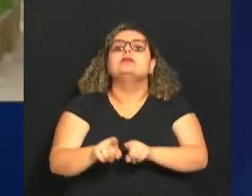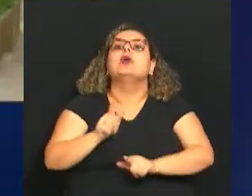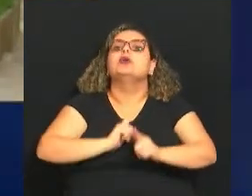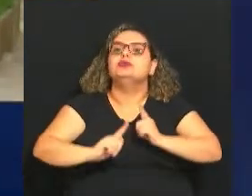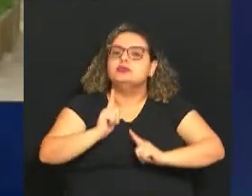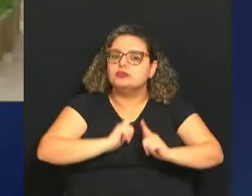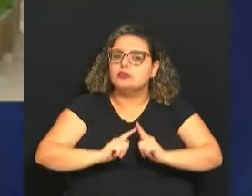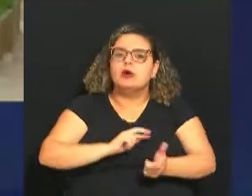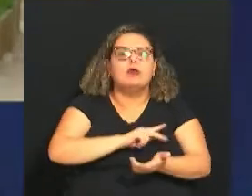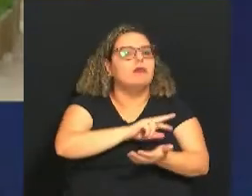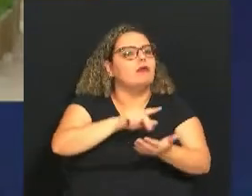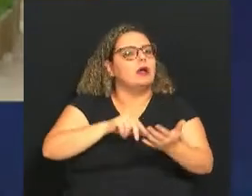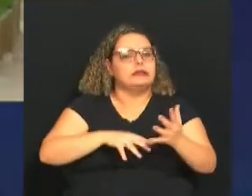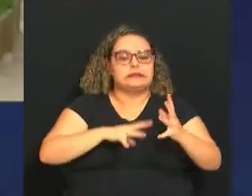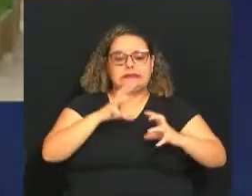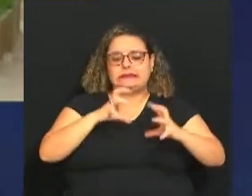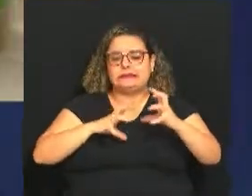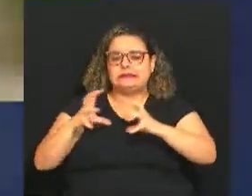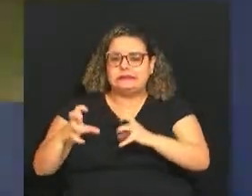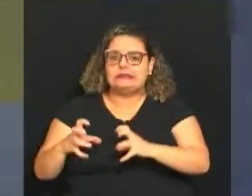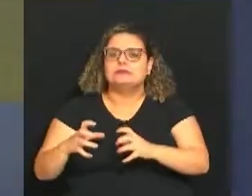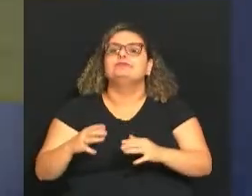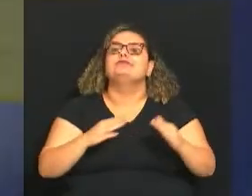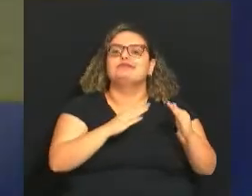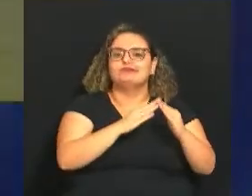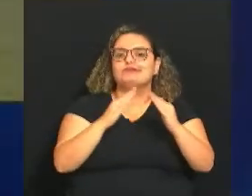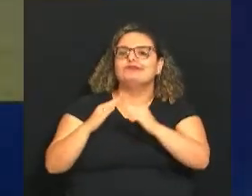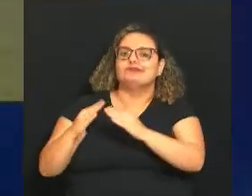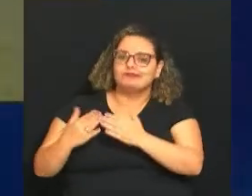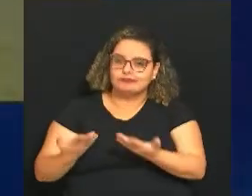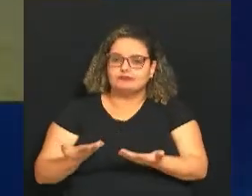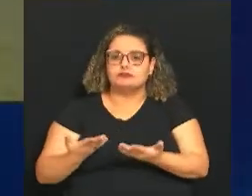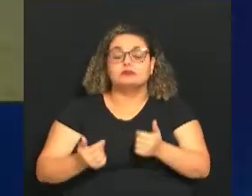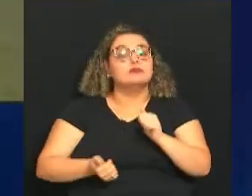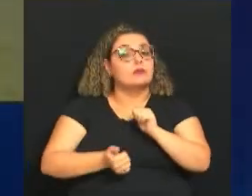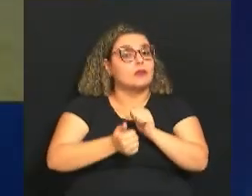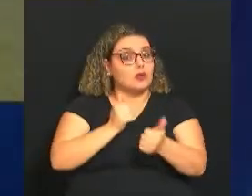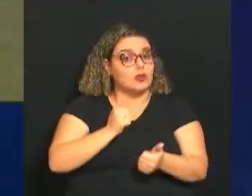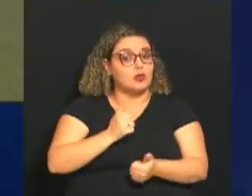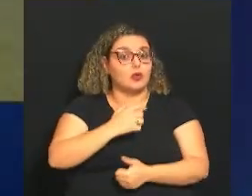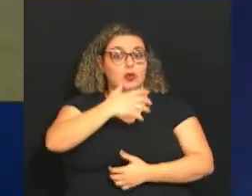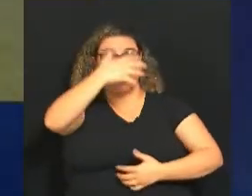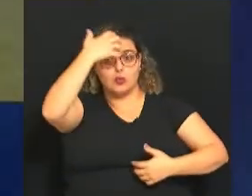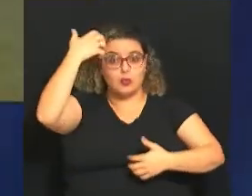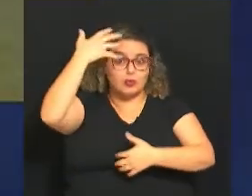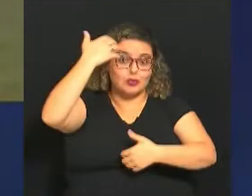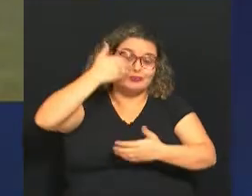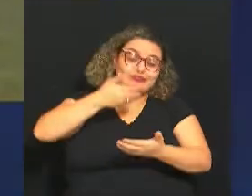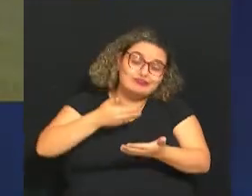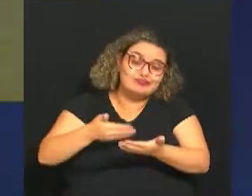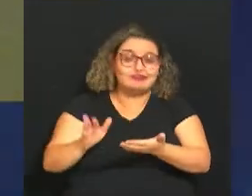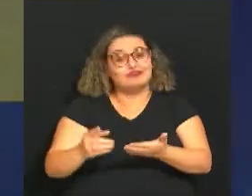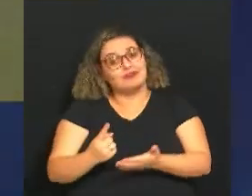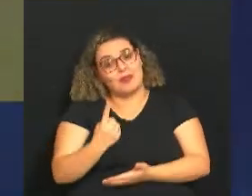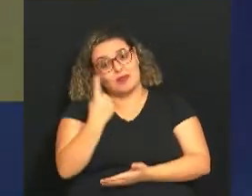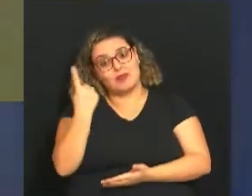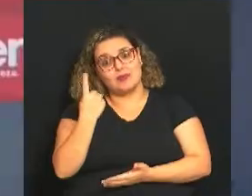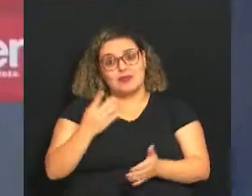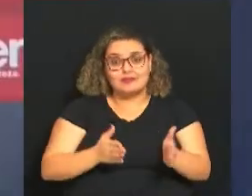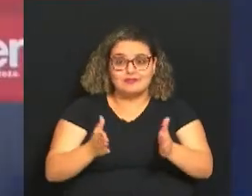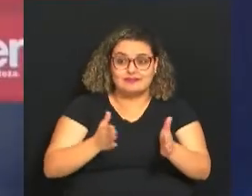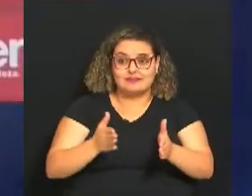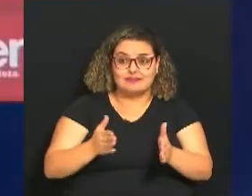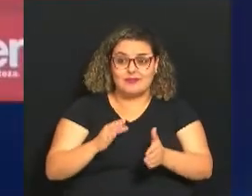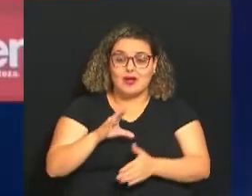inúmeros conflitos entre os moradores. No esporte, Ponte Preta é eliminada na primeira fase da Copa do Brasil